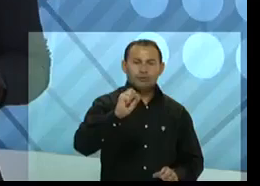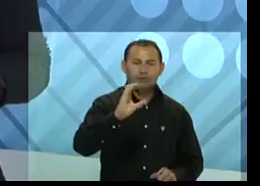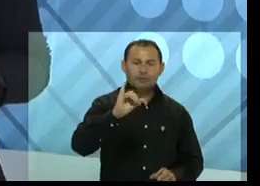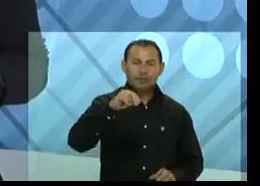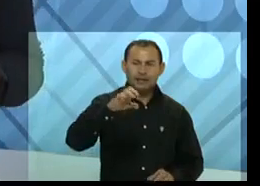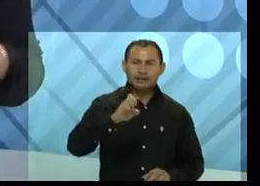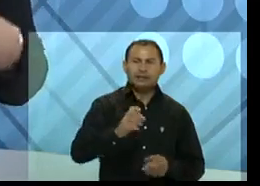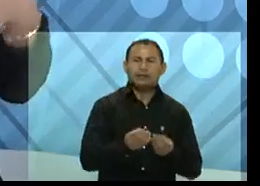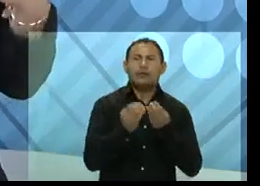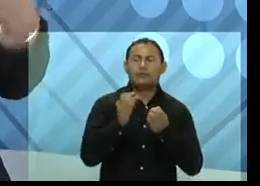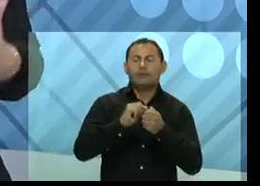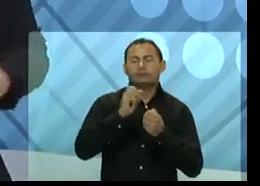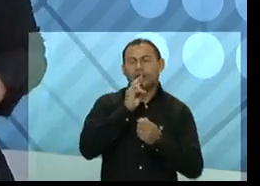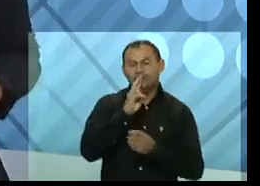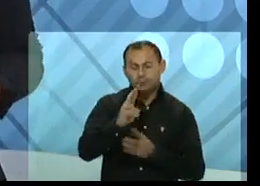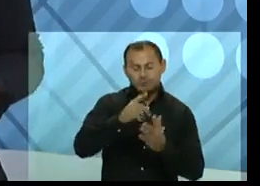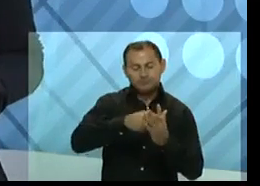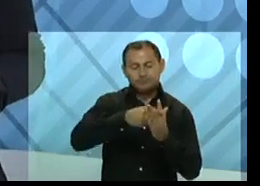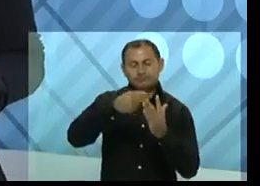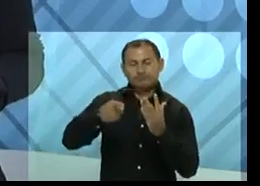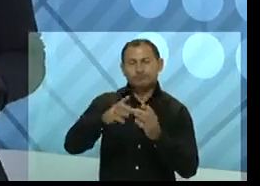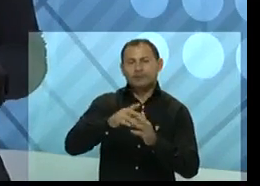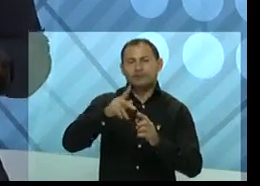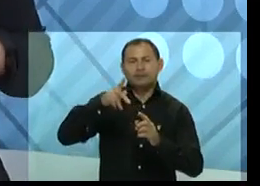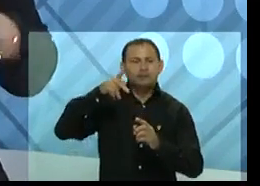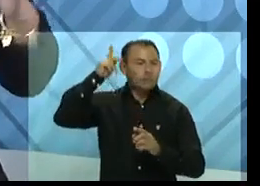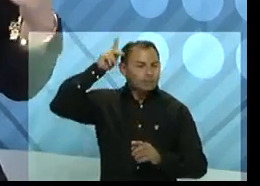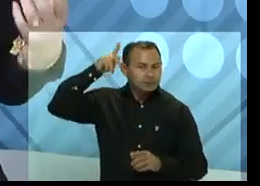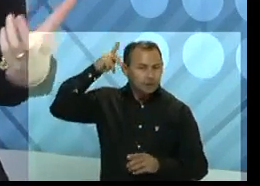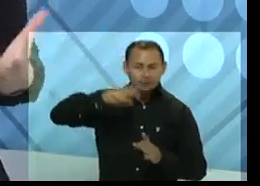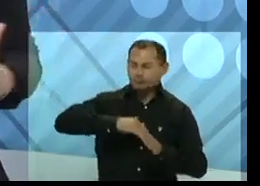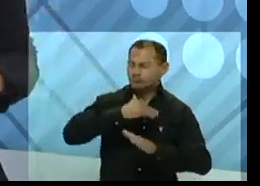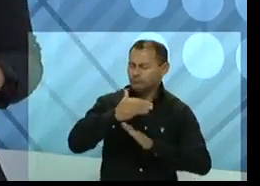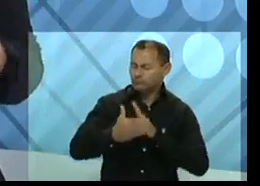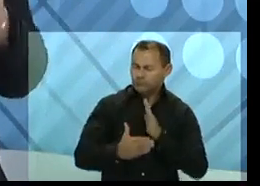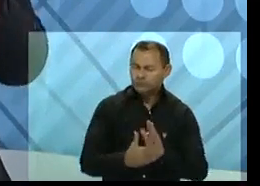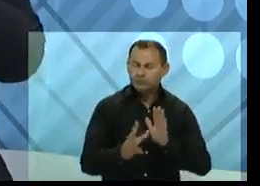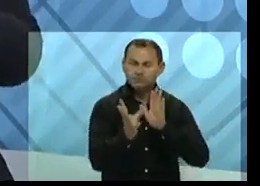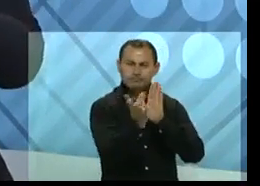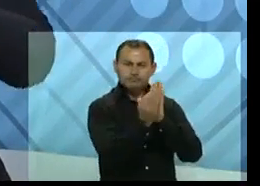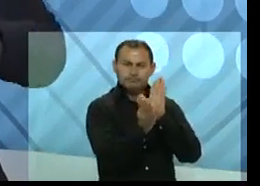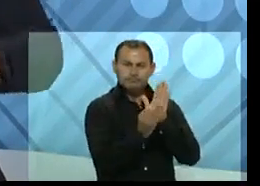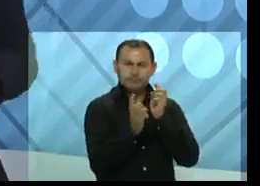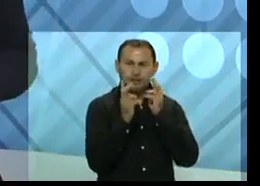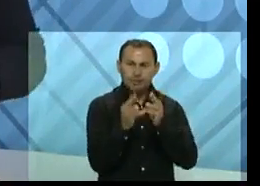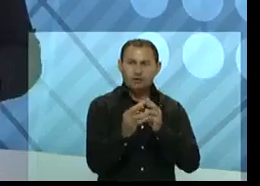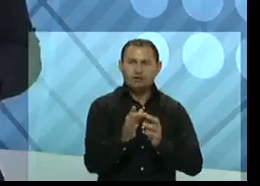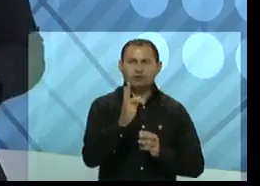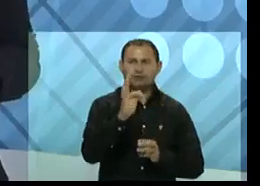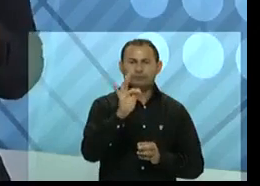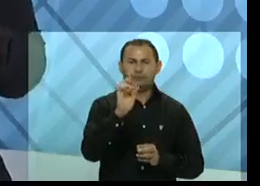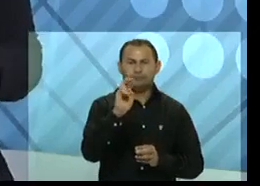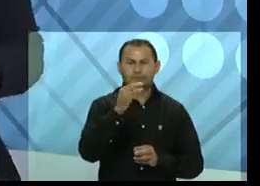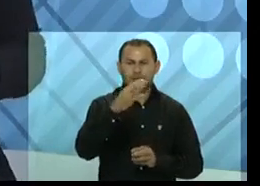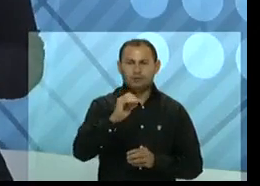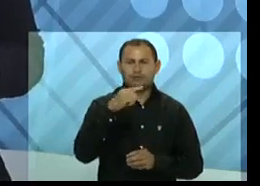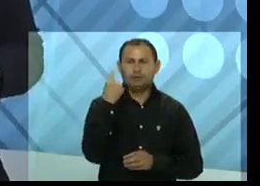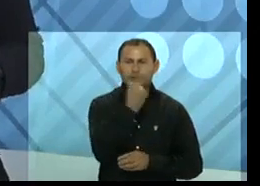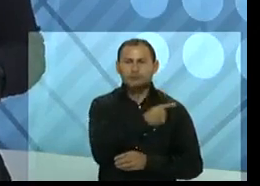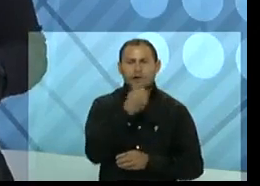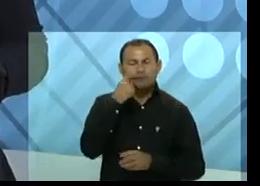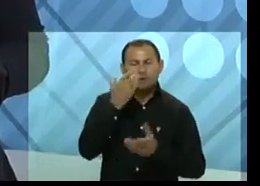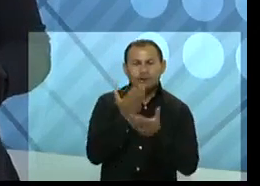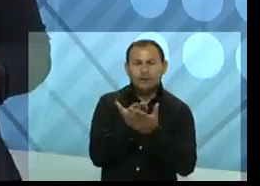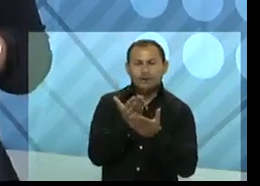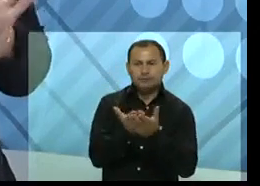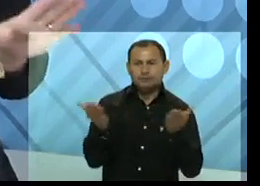função exponencial, função logarítmica. Então, todos esses conteúdos, assim como a função trigonométrica, nós vamos ver na aula